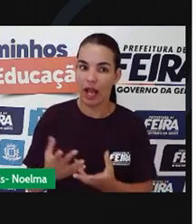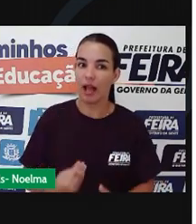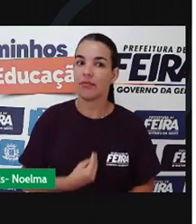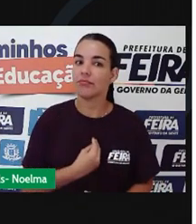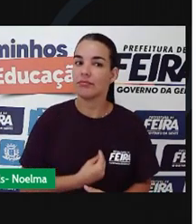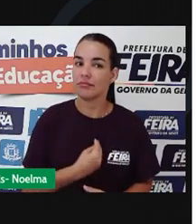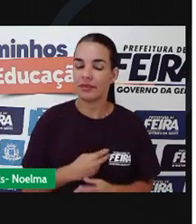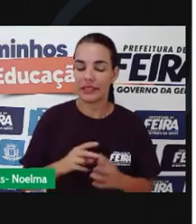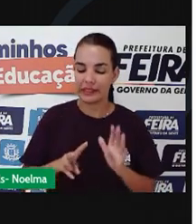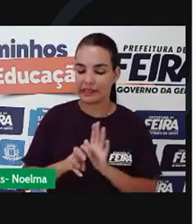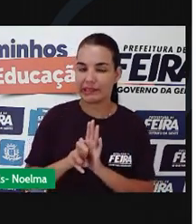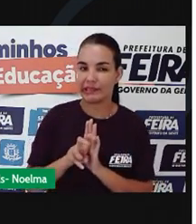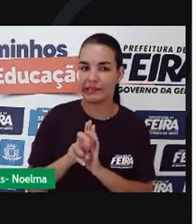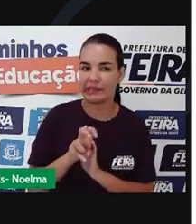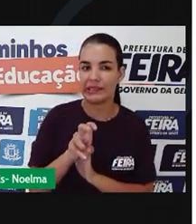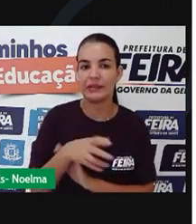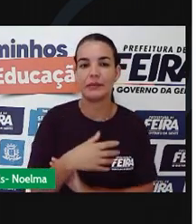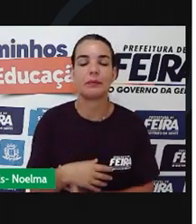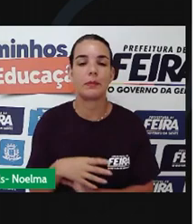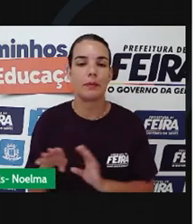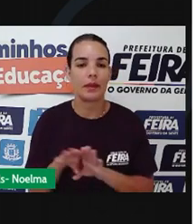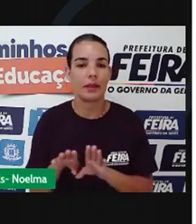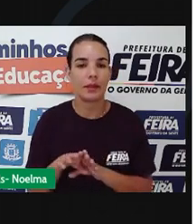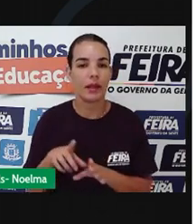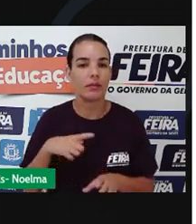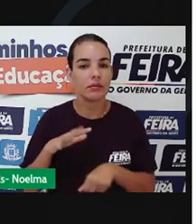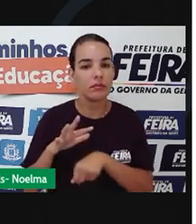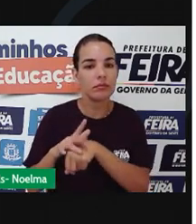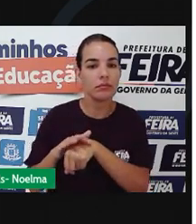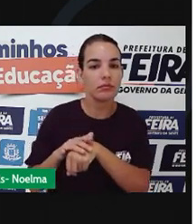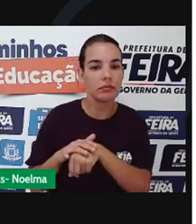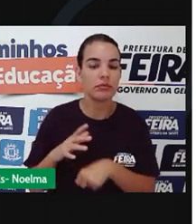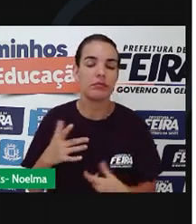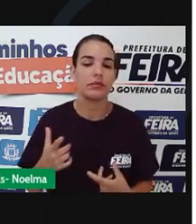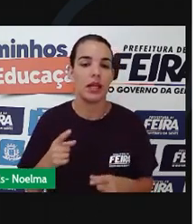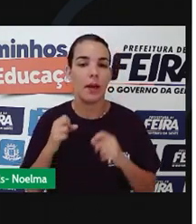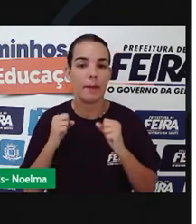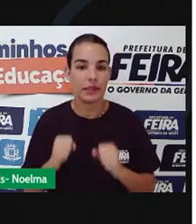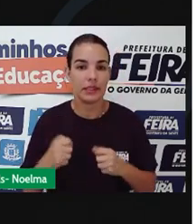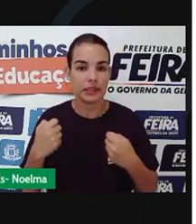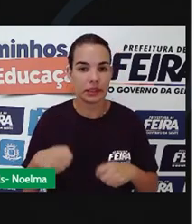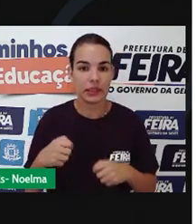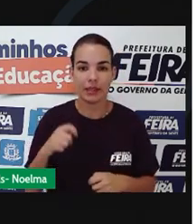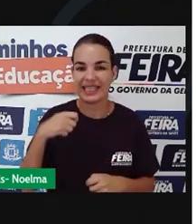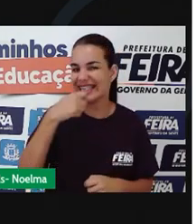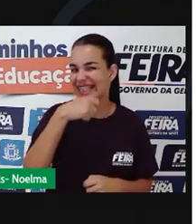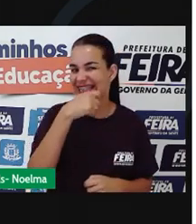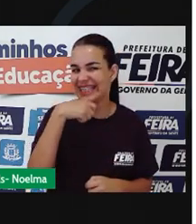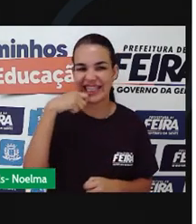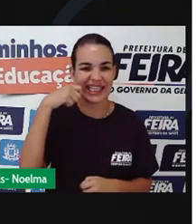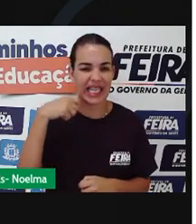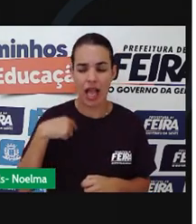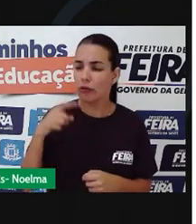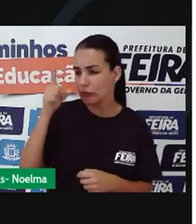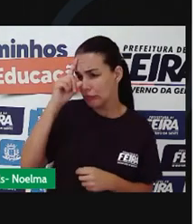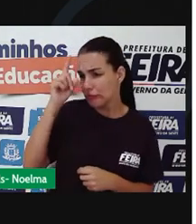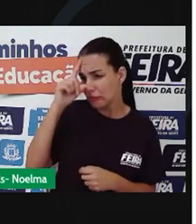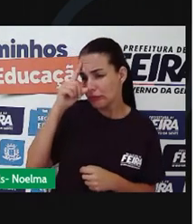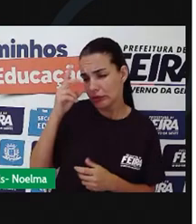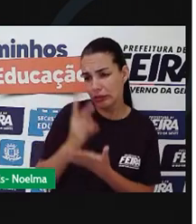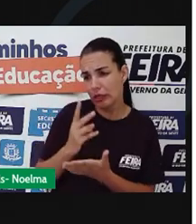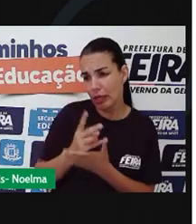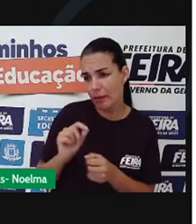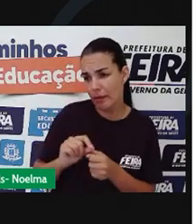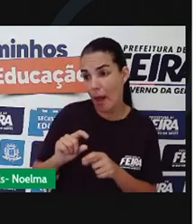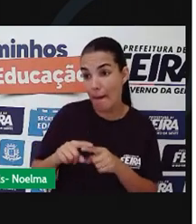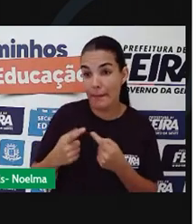corre igual os dois ao acordar e antes de dormir também levamos instalar não é mesmo ai sim eu sempre fácil